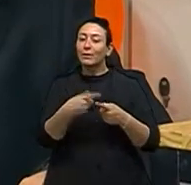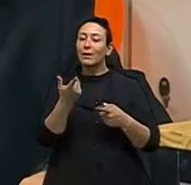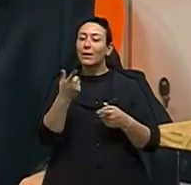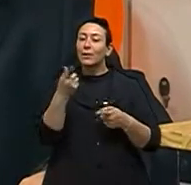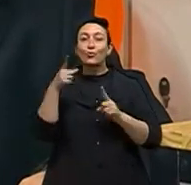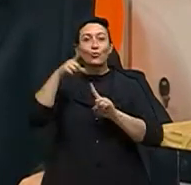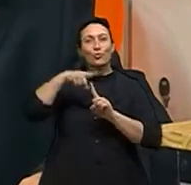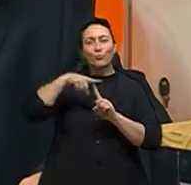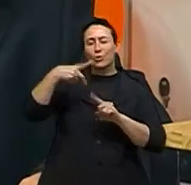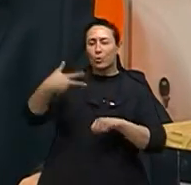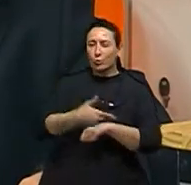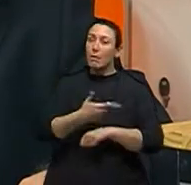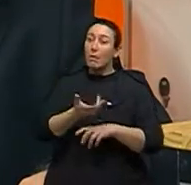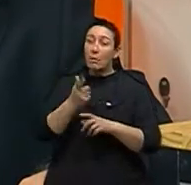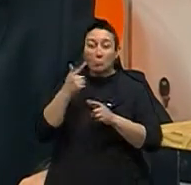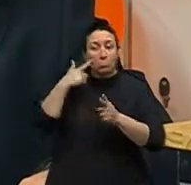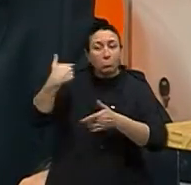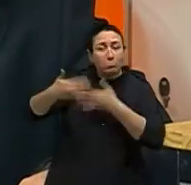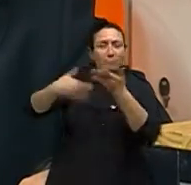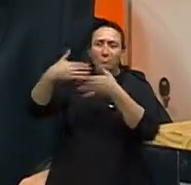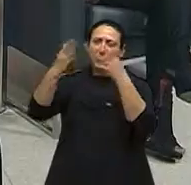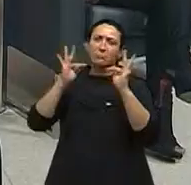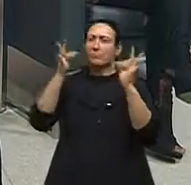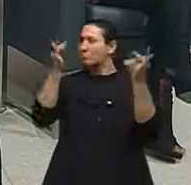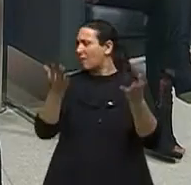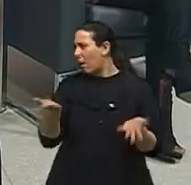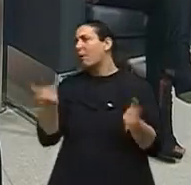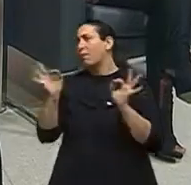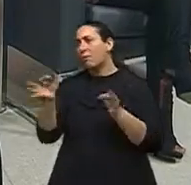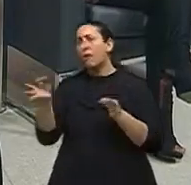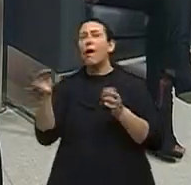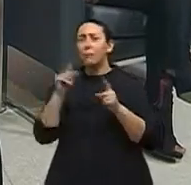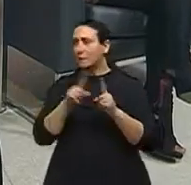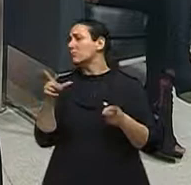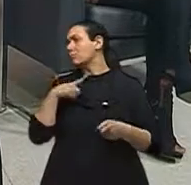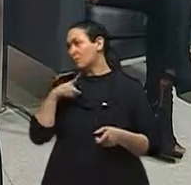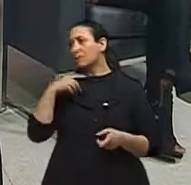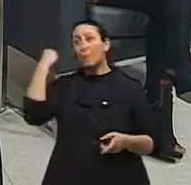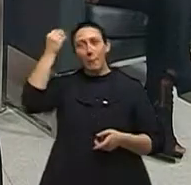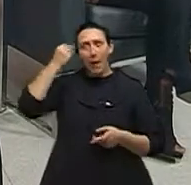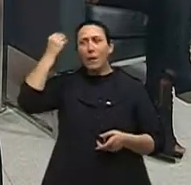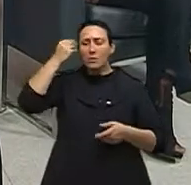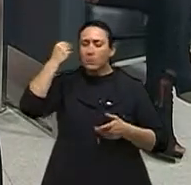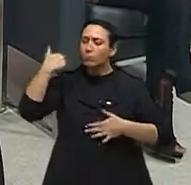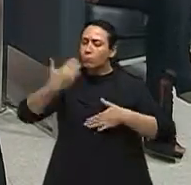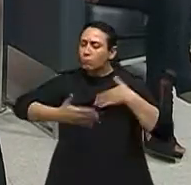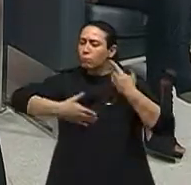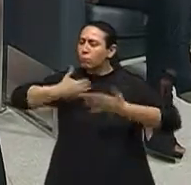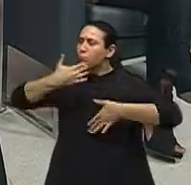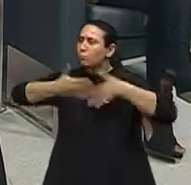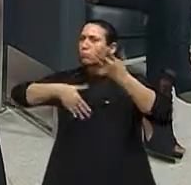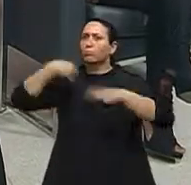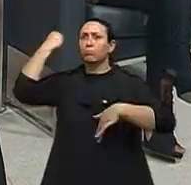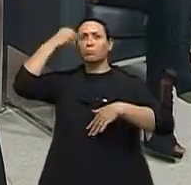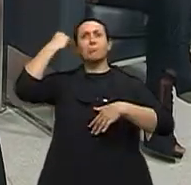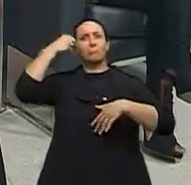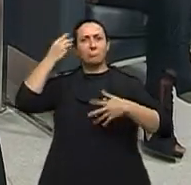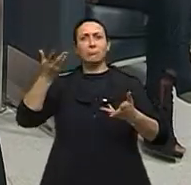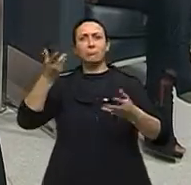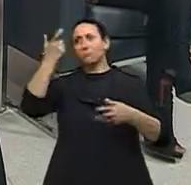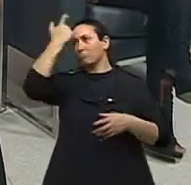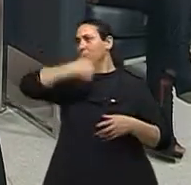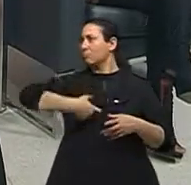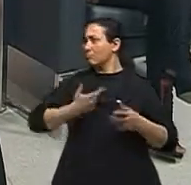cirurgia a coisa melhor Claro porque a gente sabe que nesses casos também a grande experiência vai aumentando essa facilidade e essa habilidade